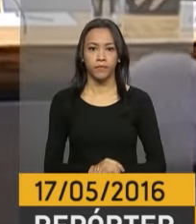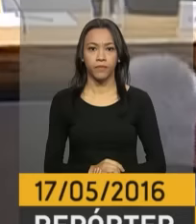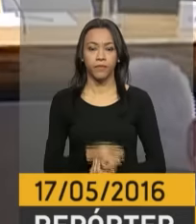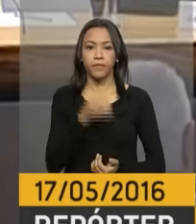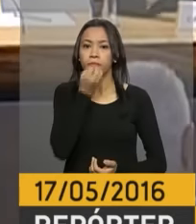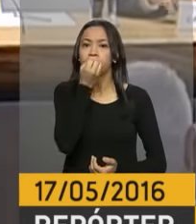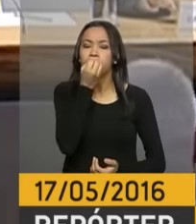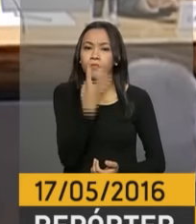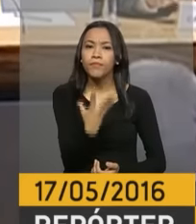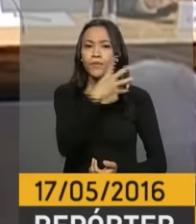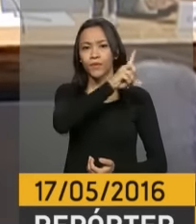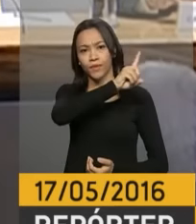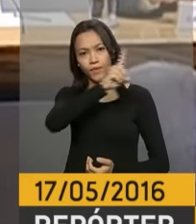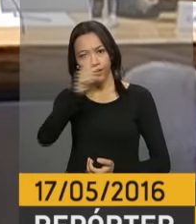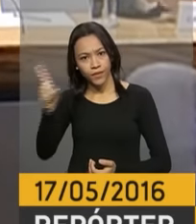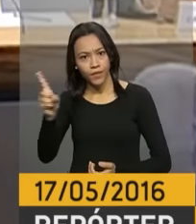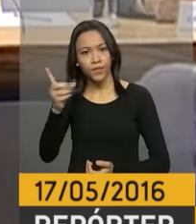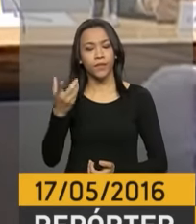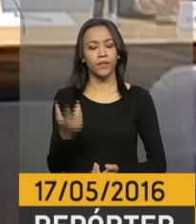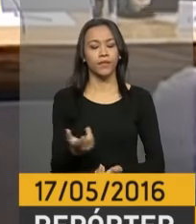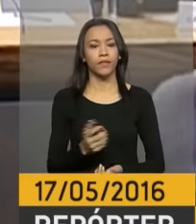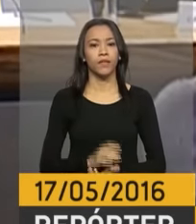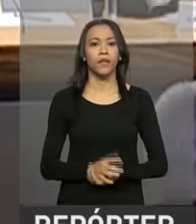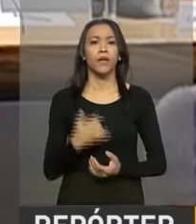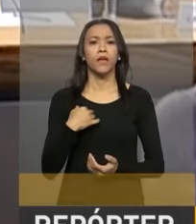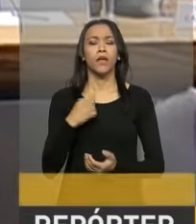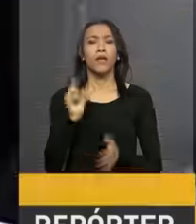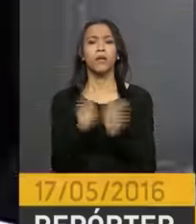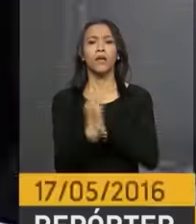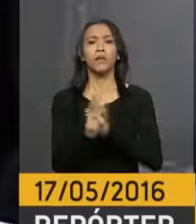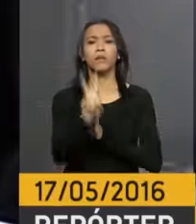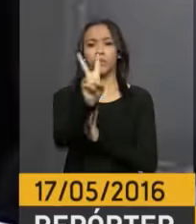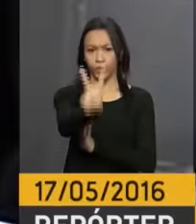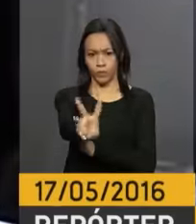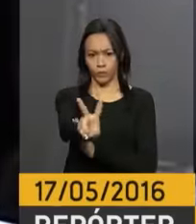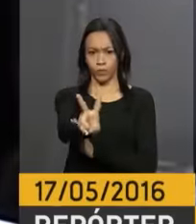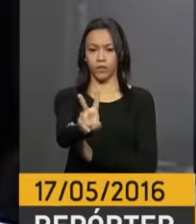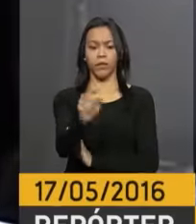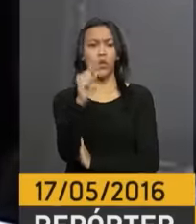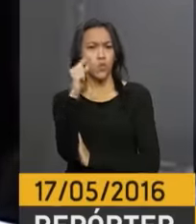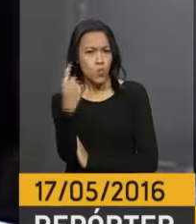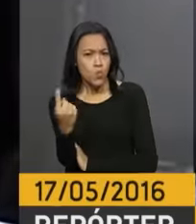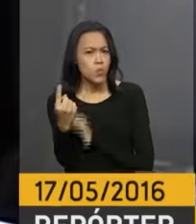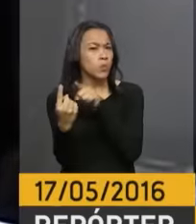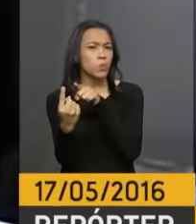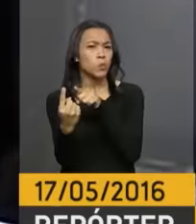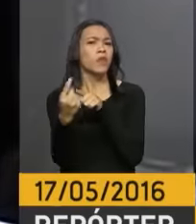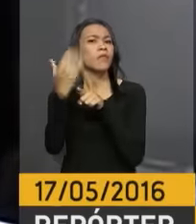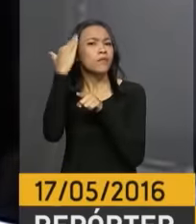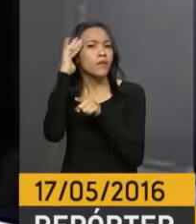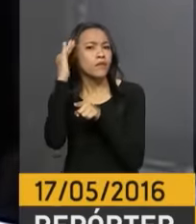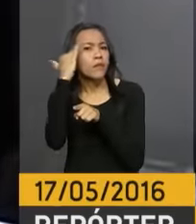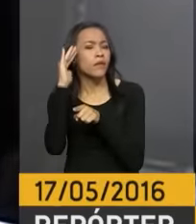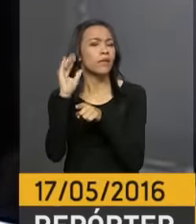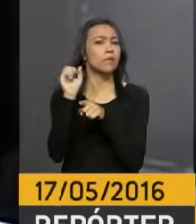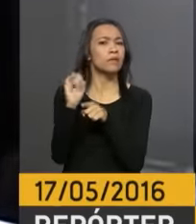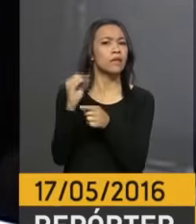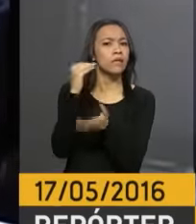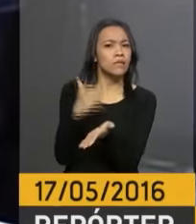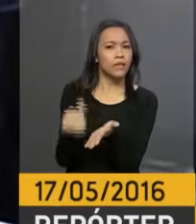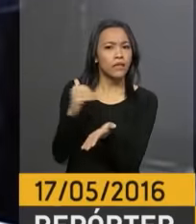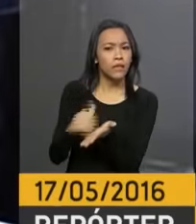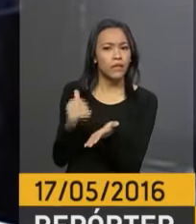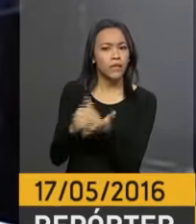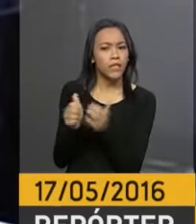Bom dia, Marta Beck, do Jornal Globo. Eu tenho duas perguntas para o senhor. Uma, eu queria entender um pouco se a Secretaria de